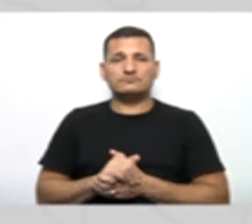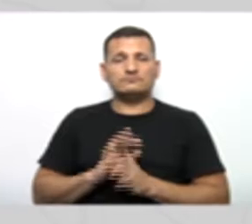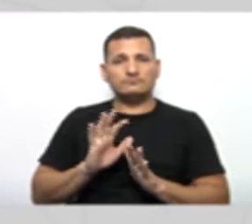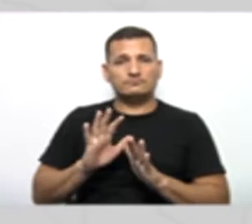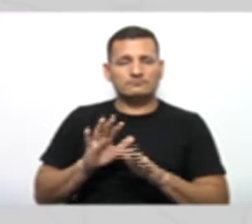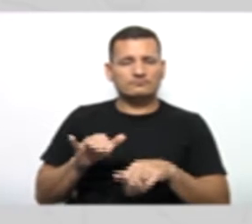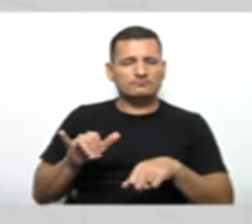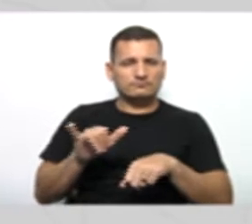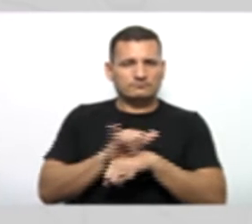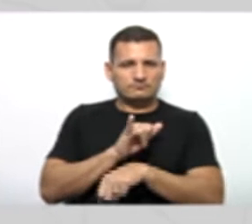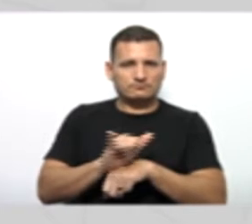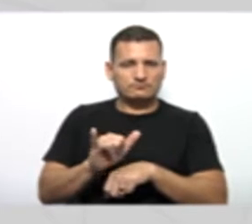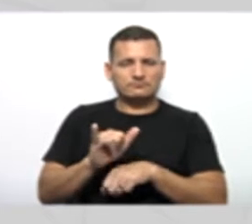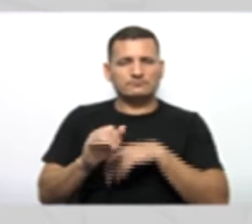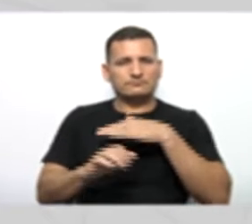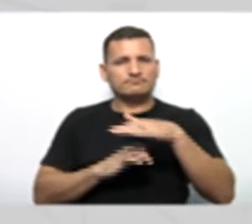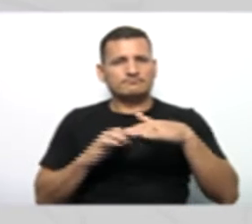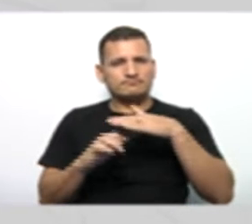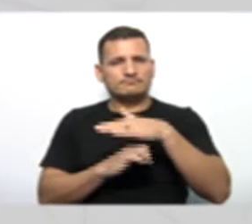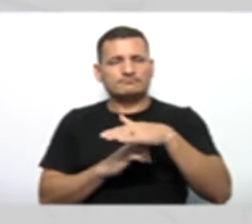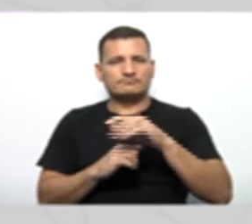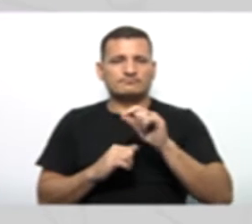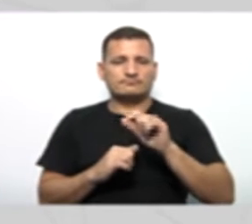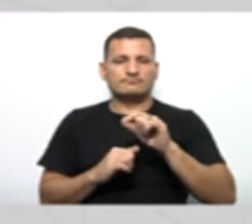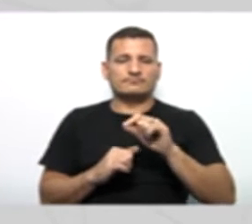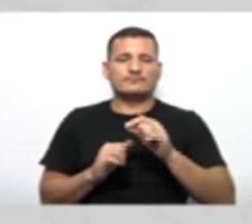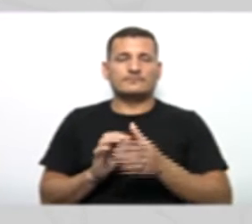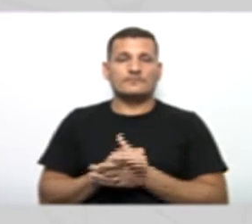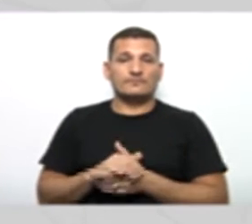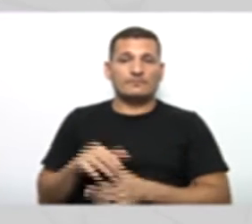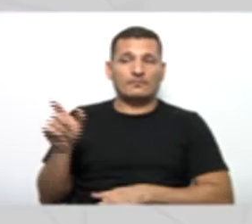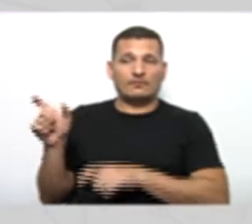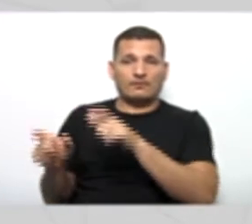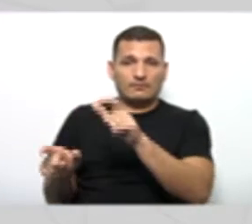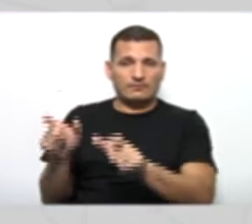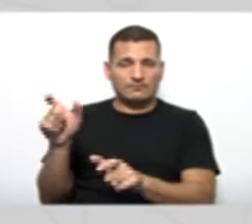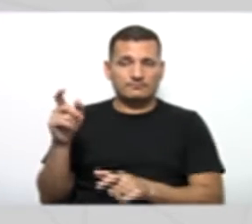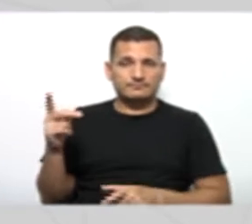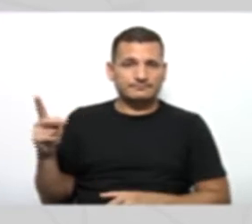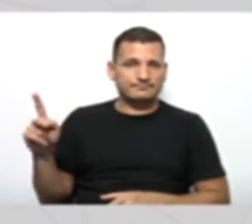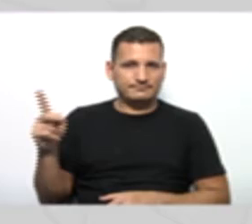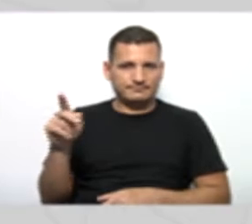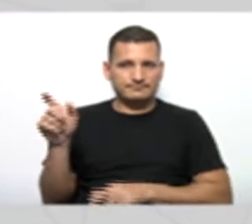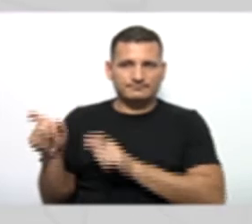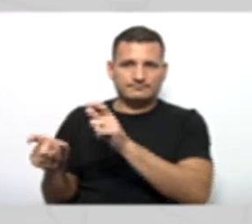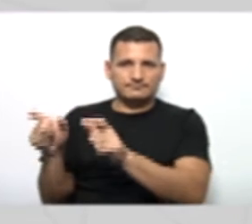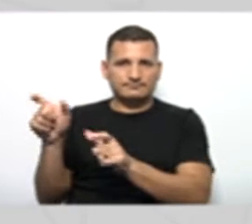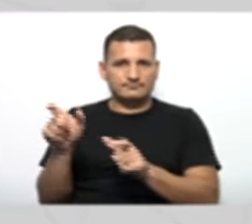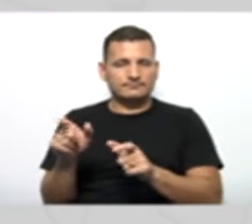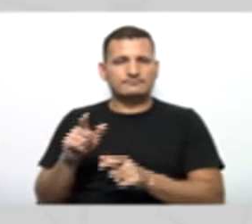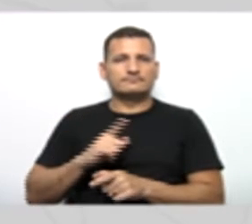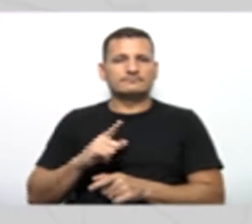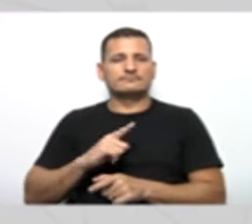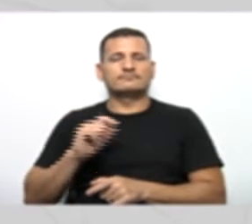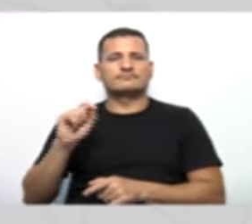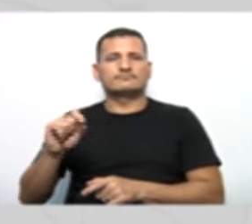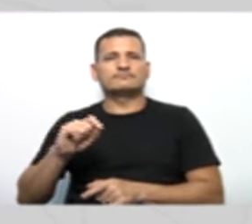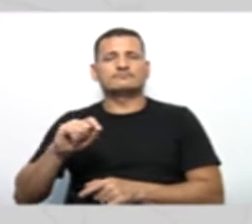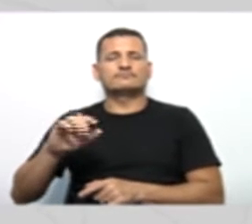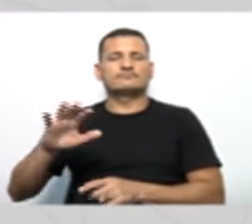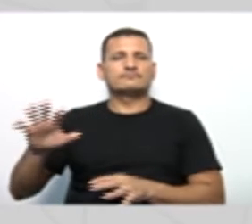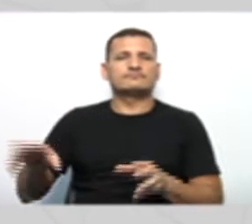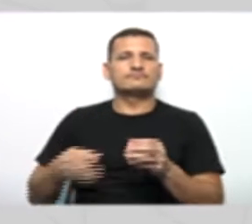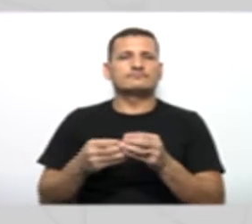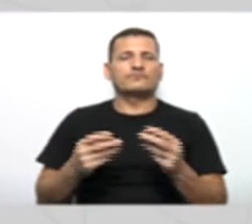se posicionar em um mercado em que os clientes atribuem valor aos produtos elaborados